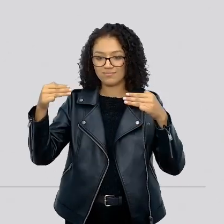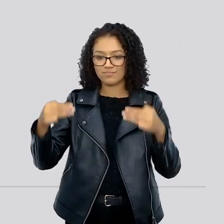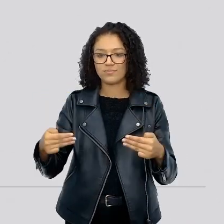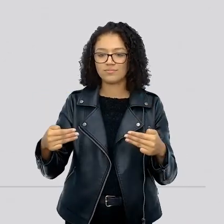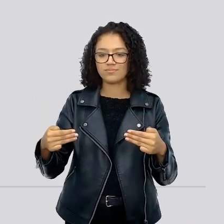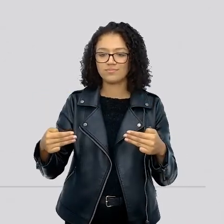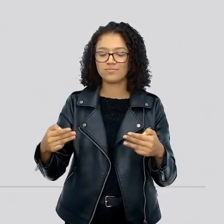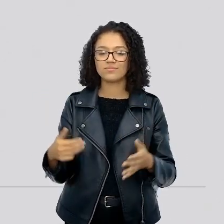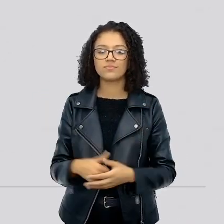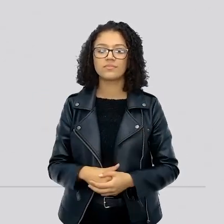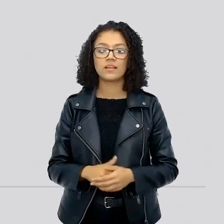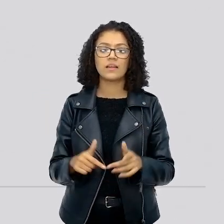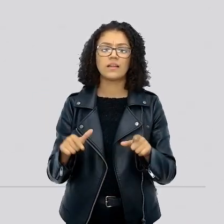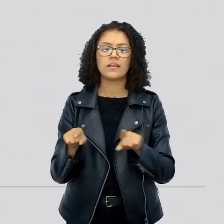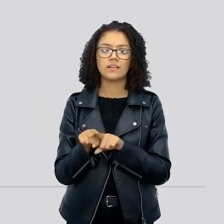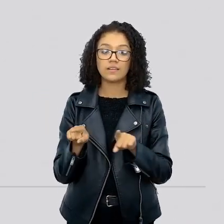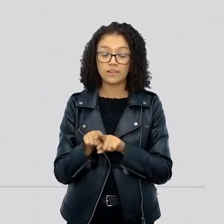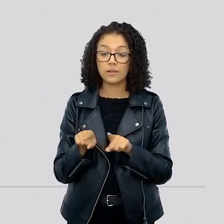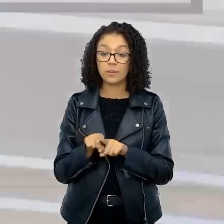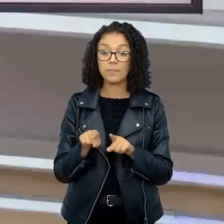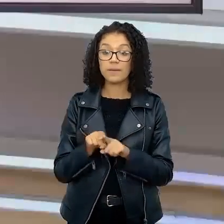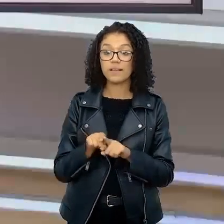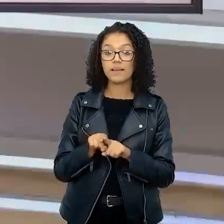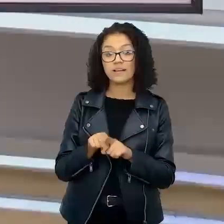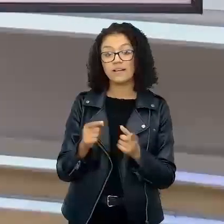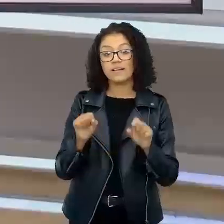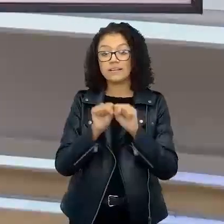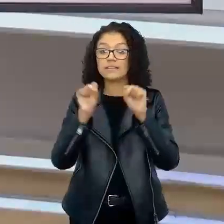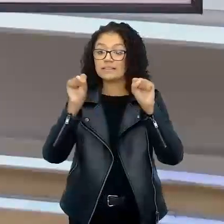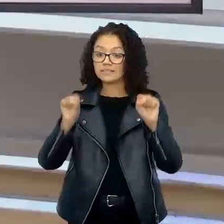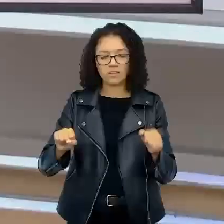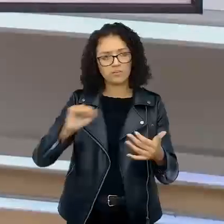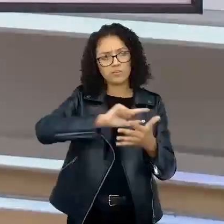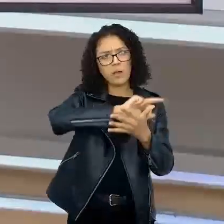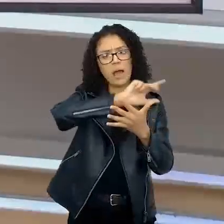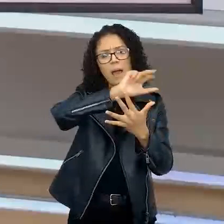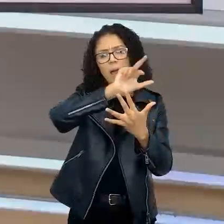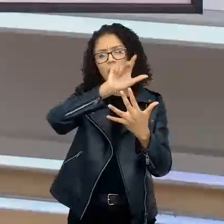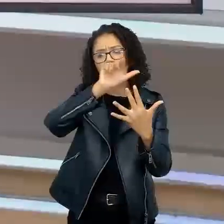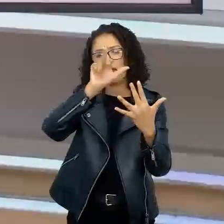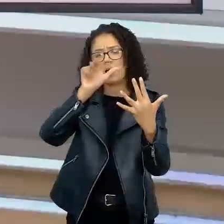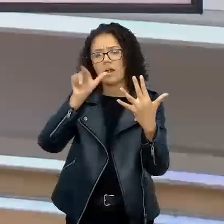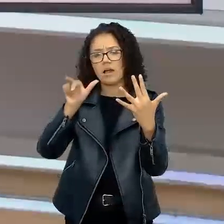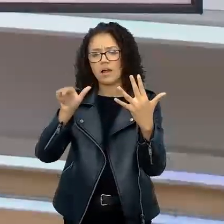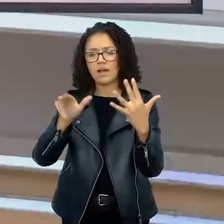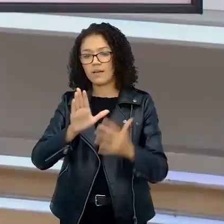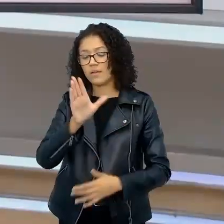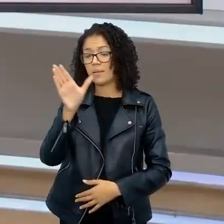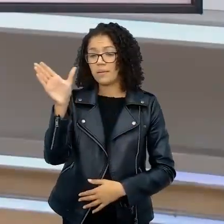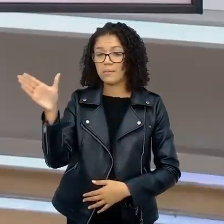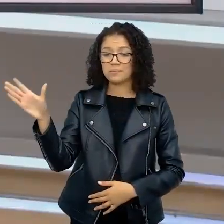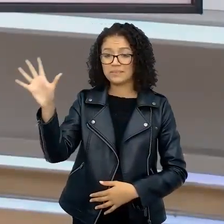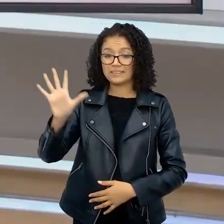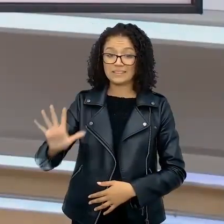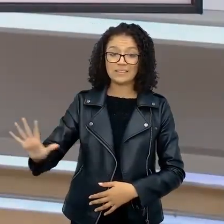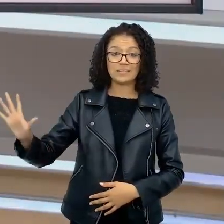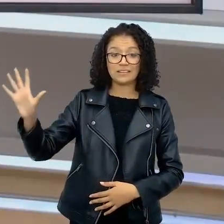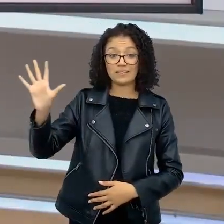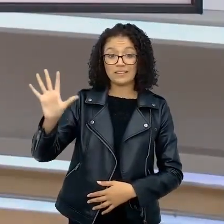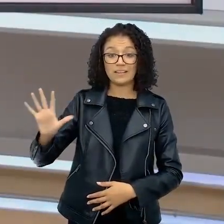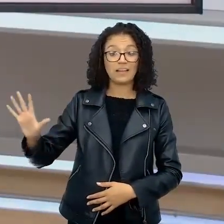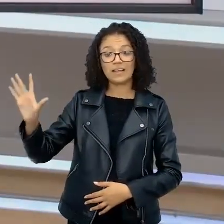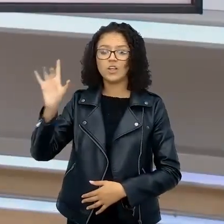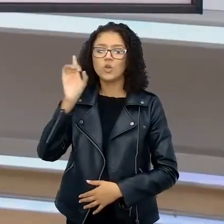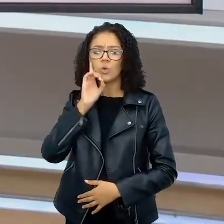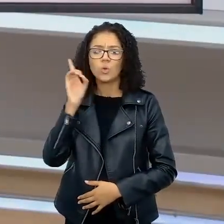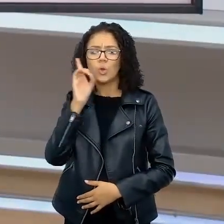vai possibilitar que esses direitos sejam garantidos desde a ponta ali, que são os serviços que estão atendendo